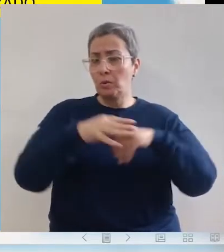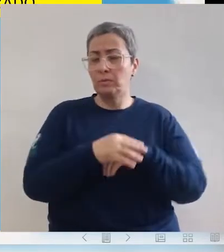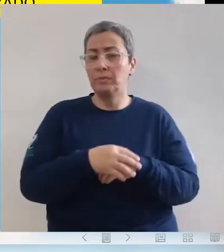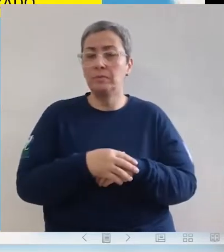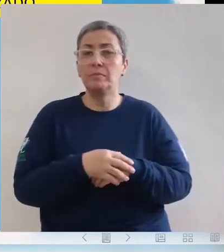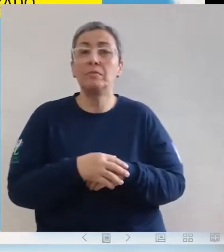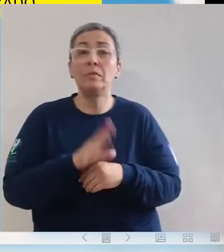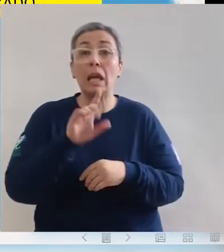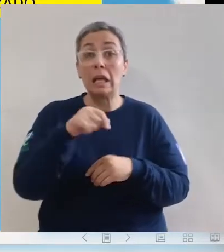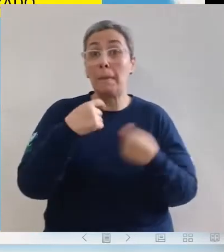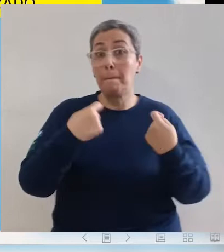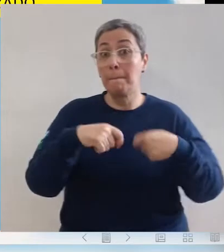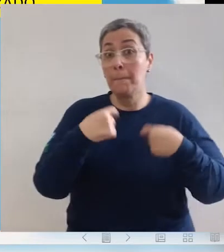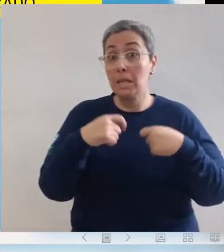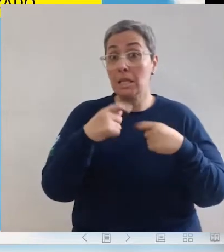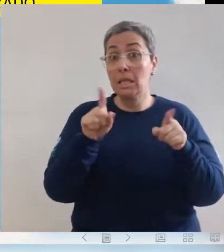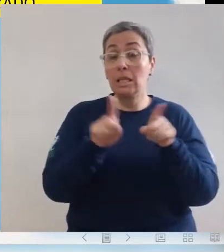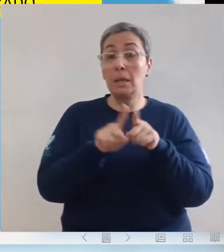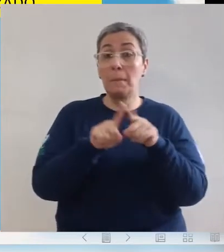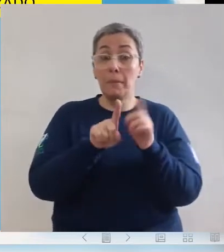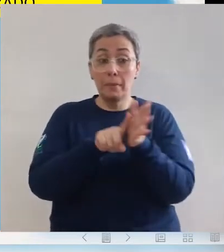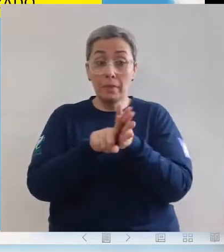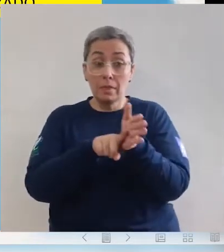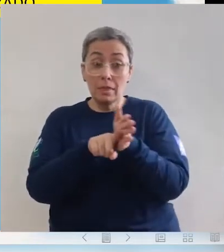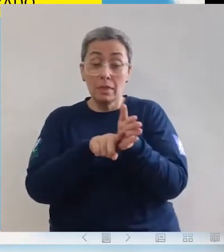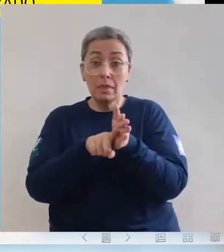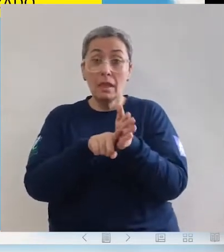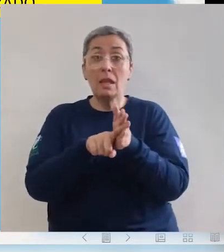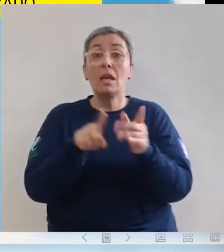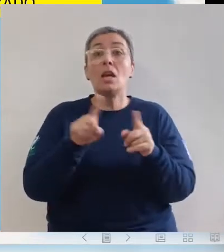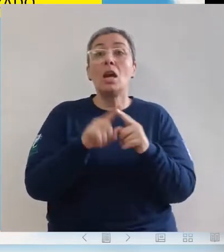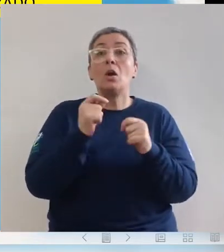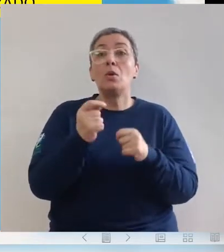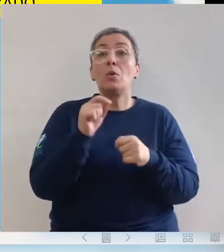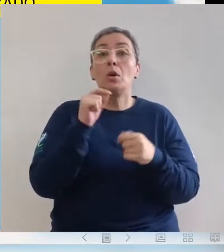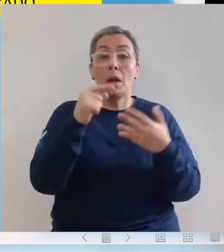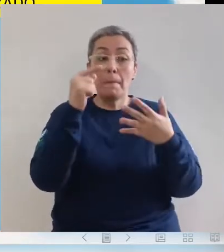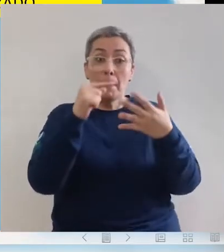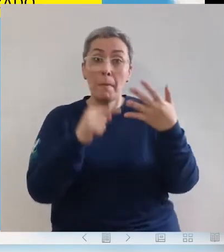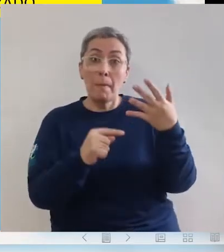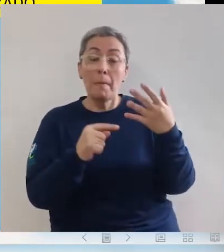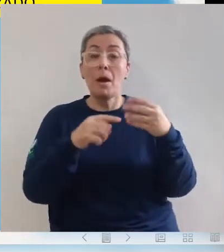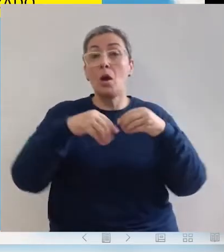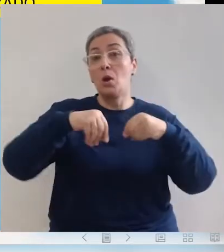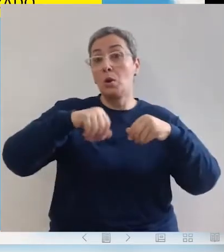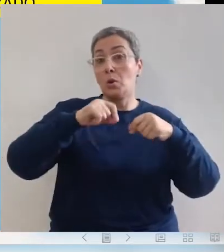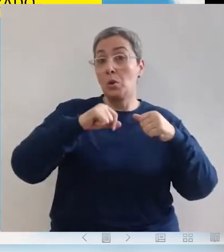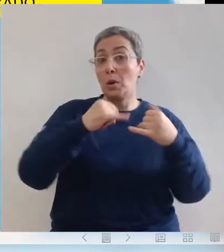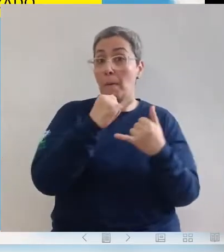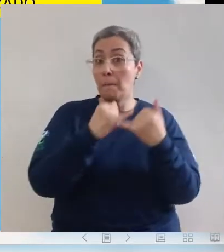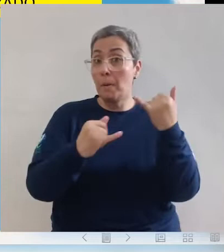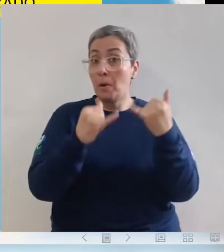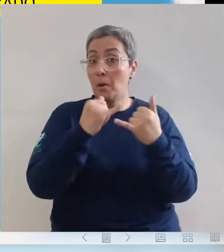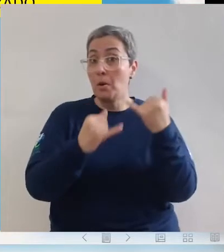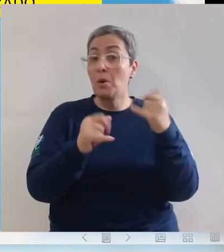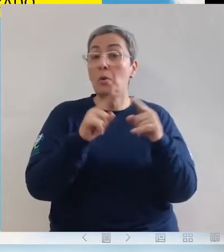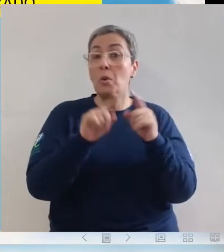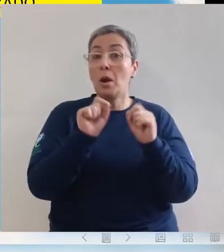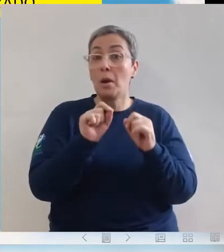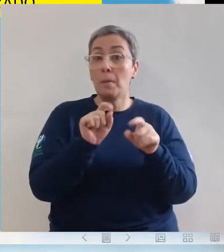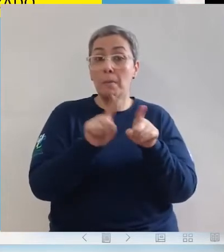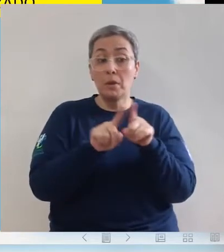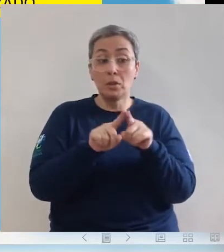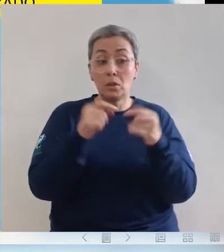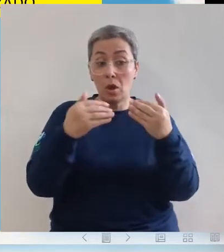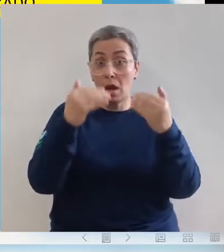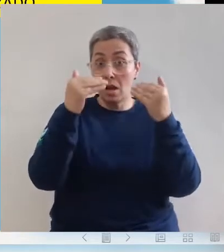solo. E devem ainda, nessa investigação, considerar um solo semelhante com o que